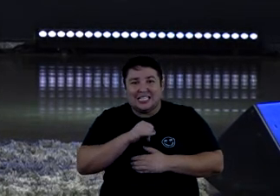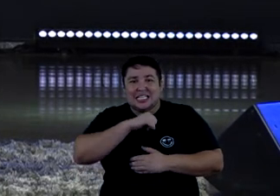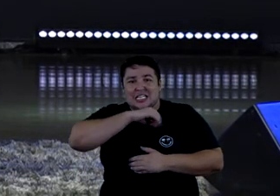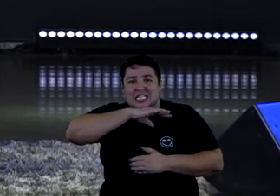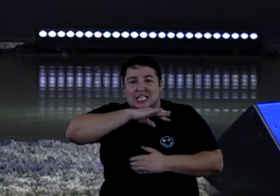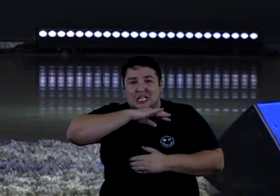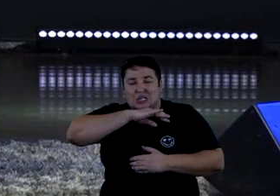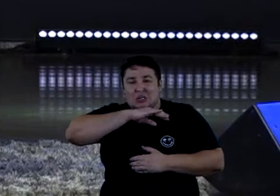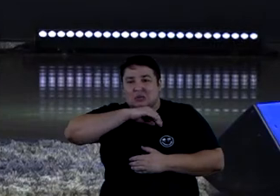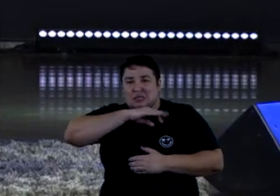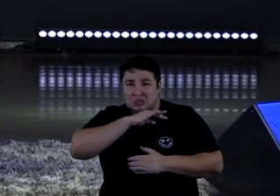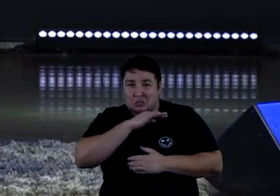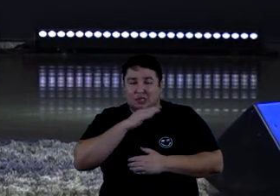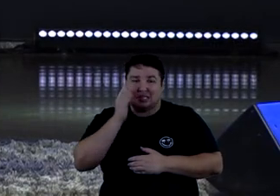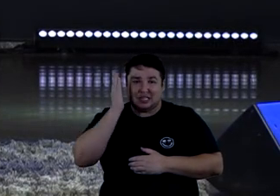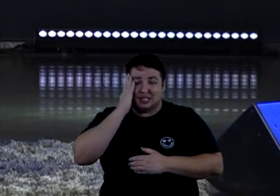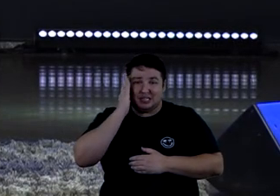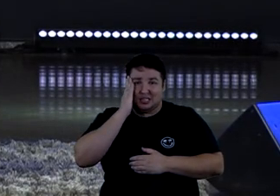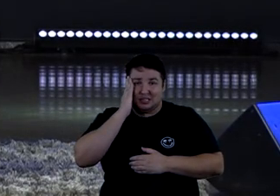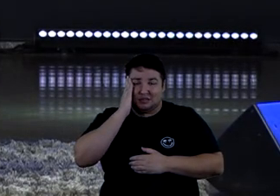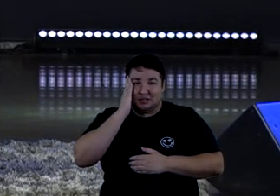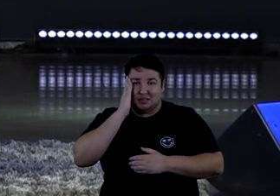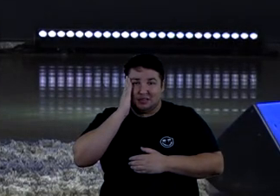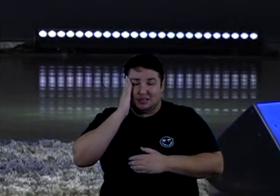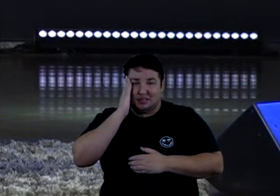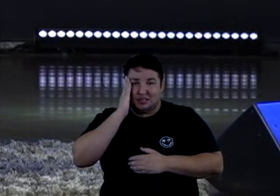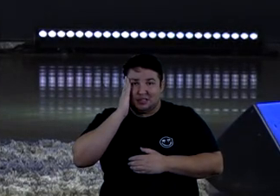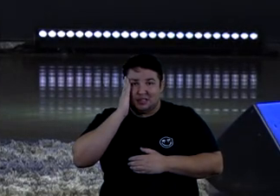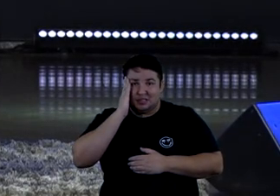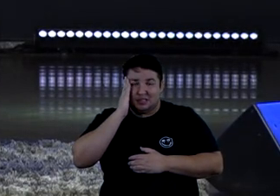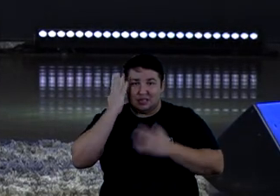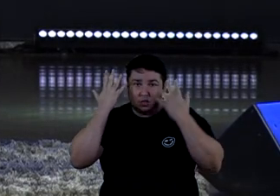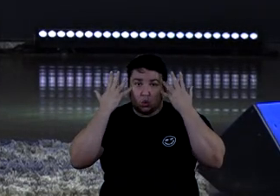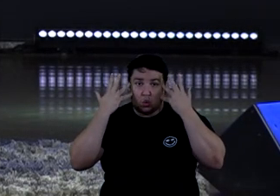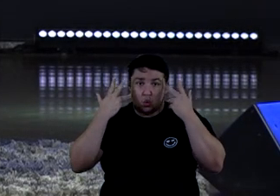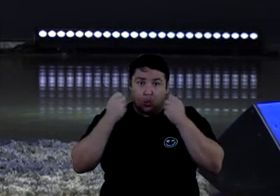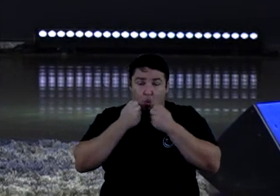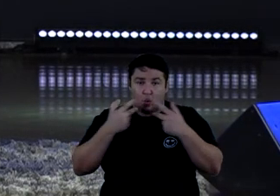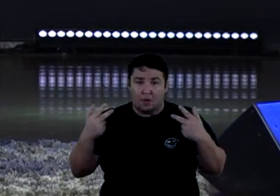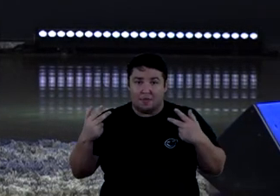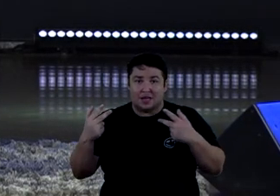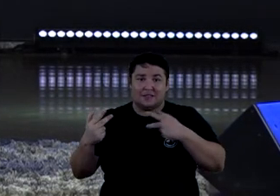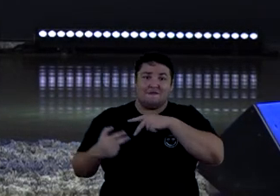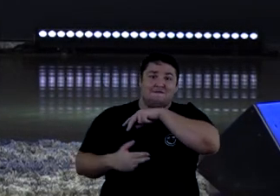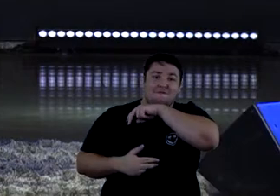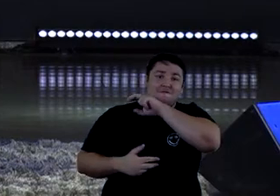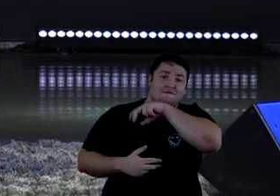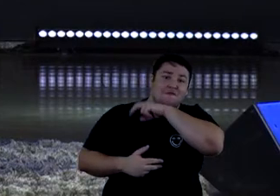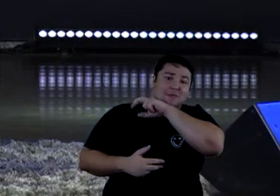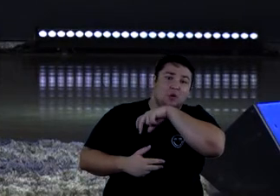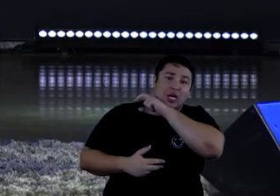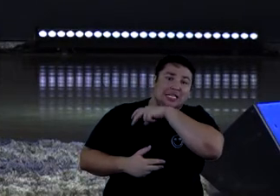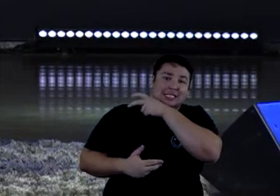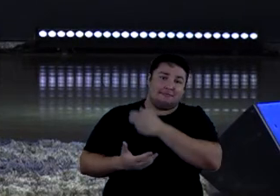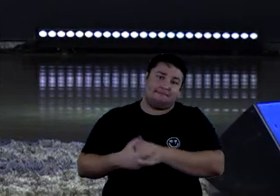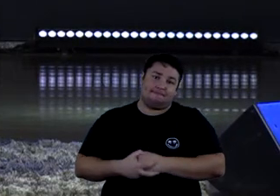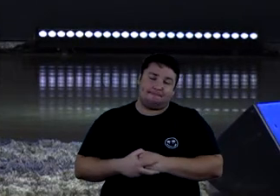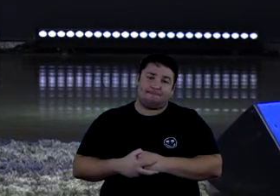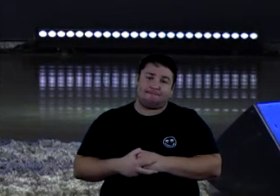os frutos são? Aí ele vem com outro animal, víboras, raça de víboras.